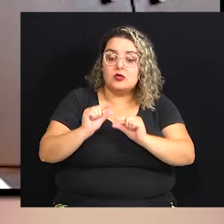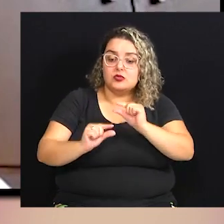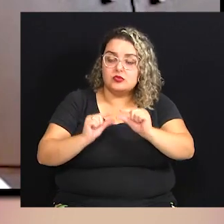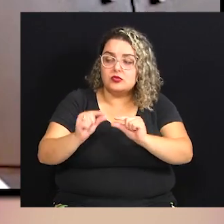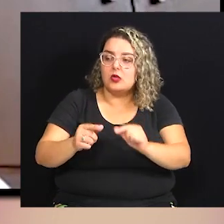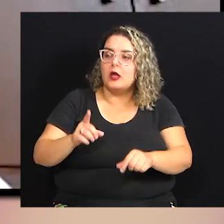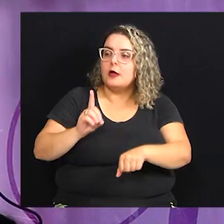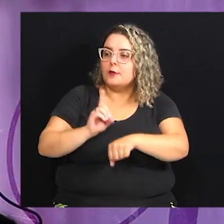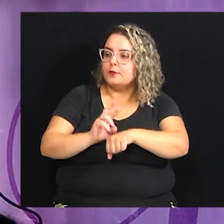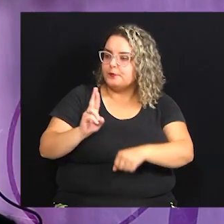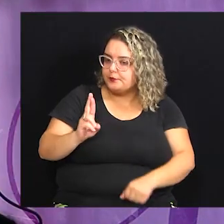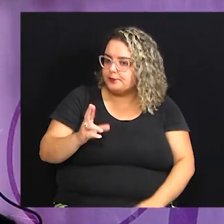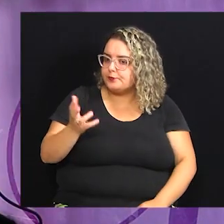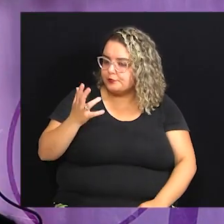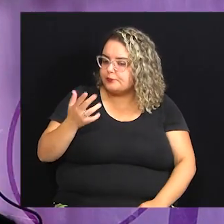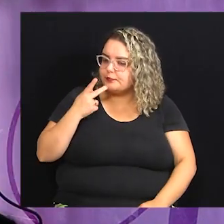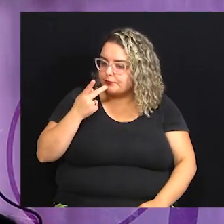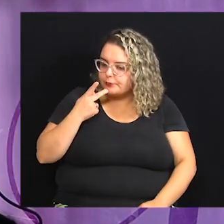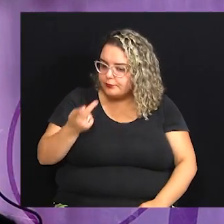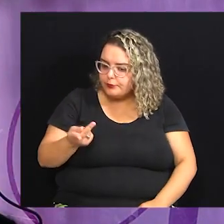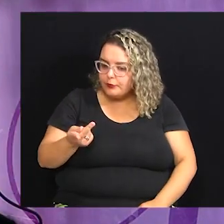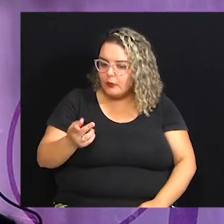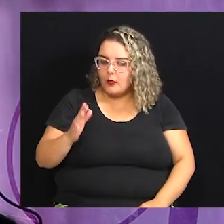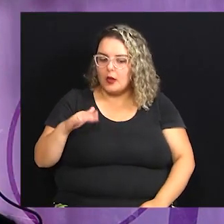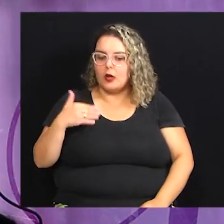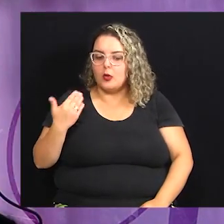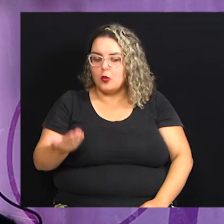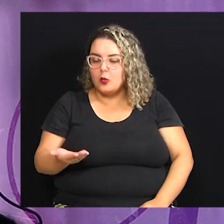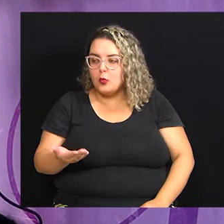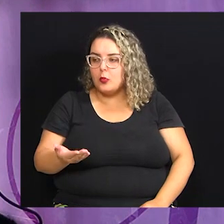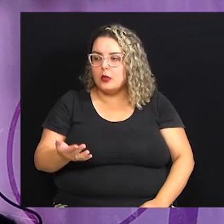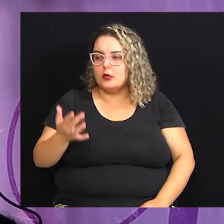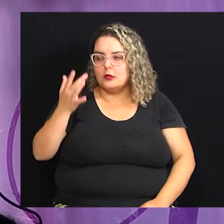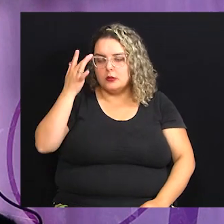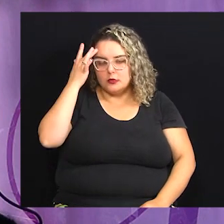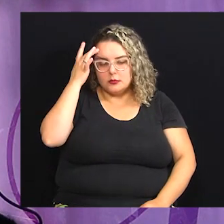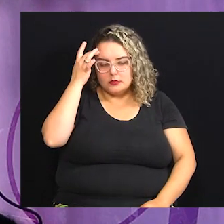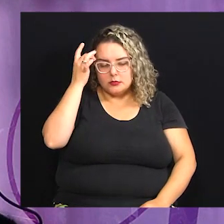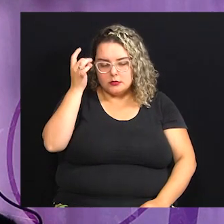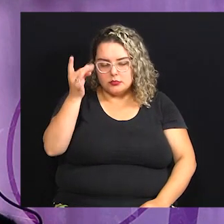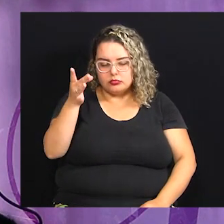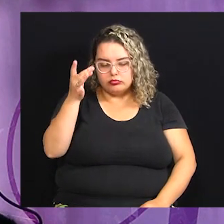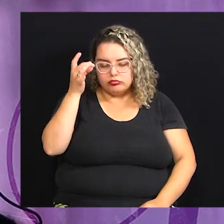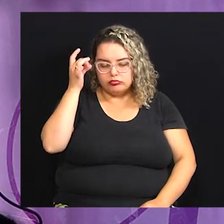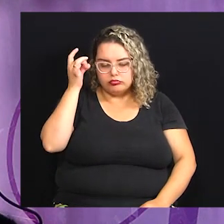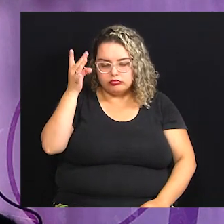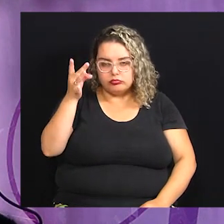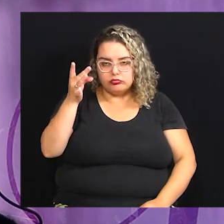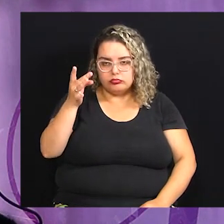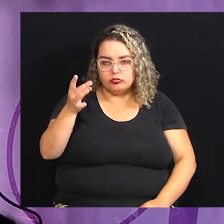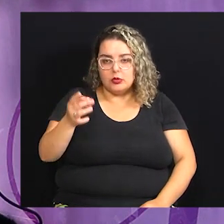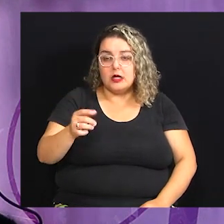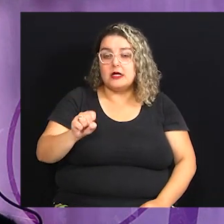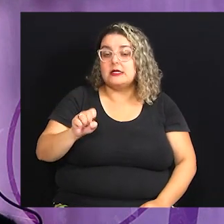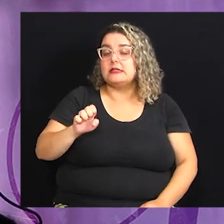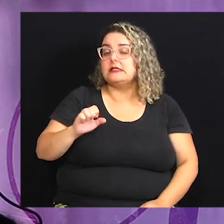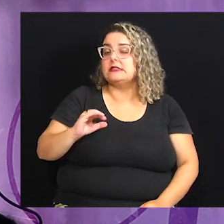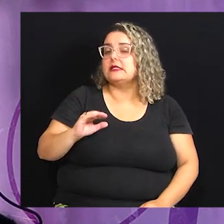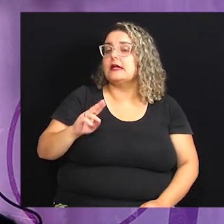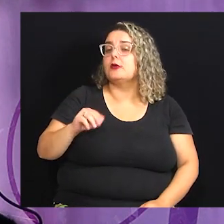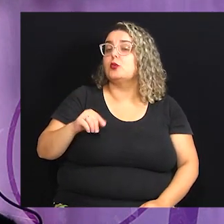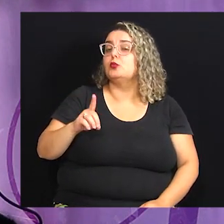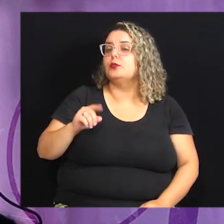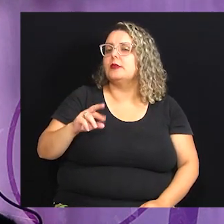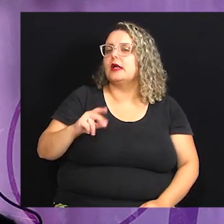ajeitando devagarzinho. Doutor, uma coisa que eu queria muito comentar é quando a dor de cabeça ela vem de forma secundária,